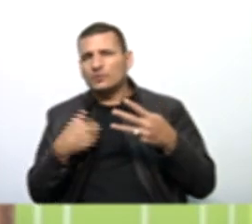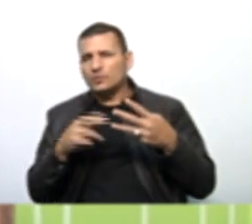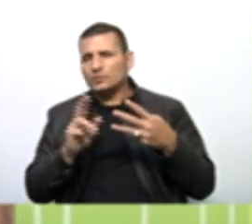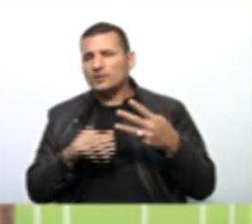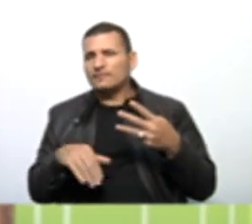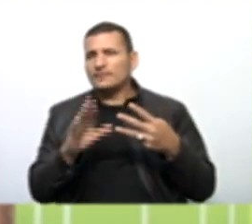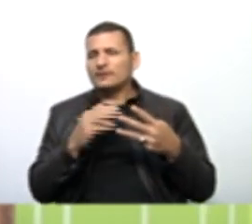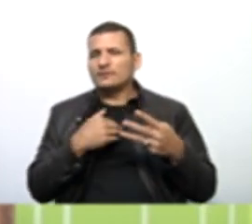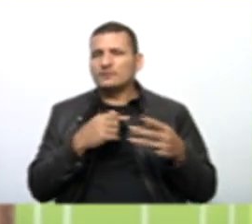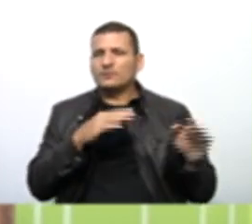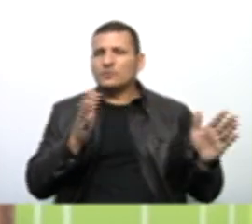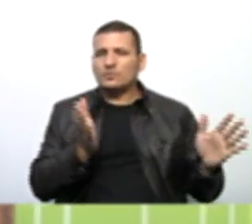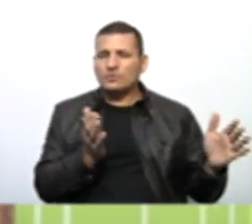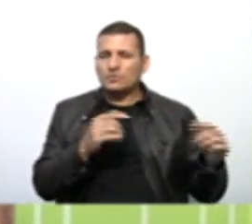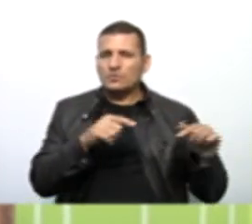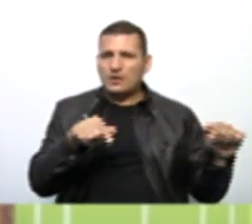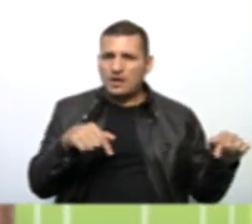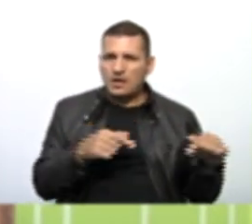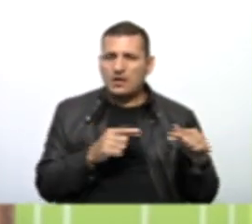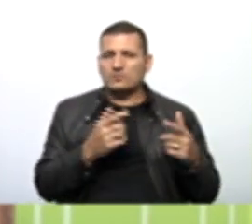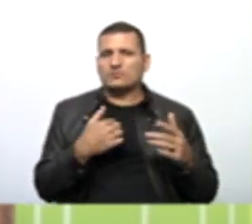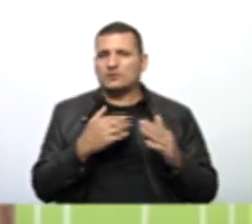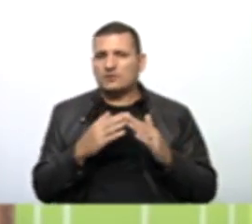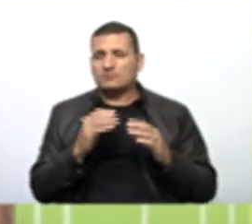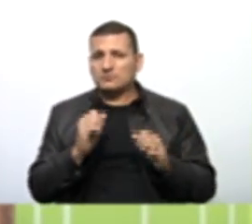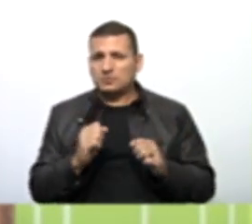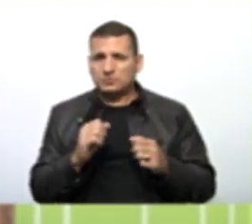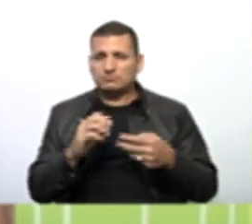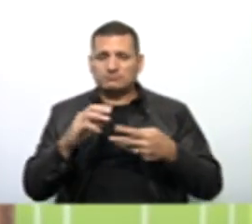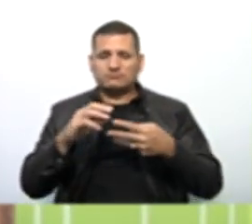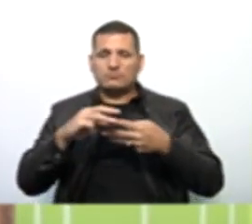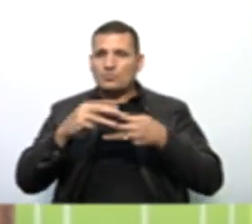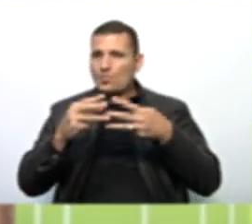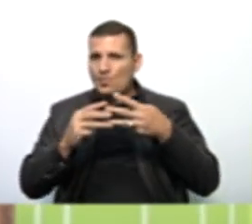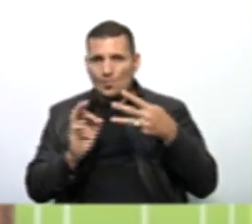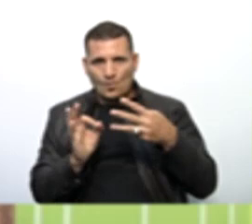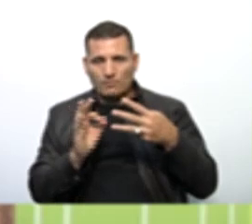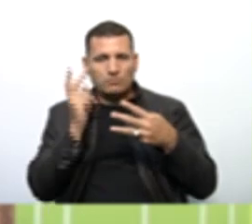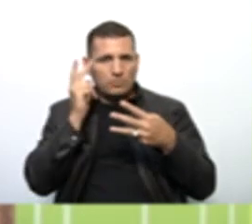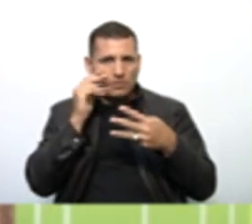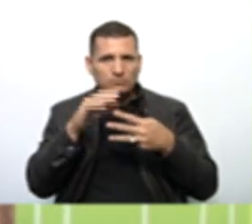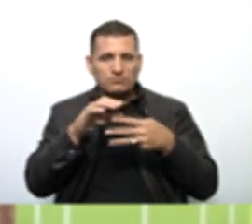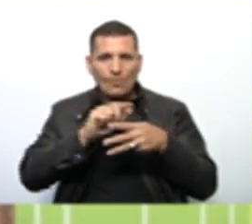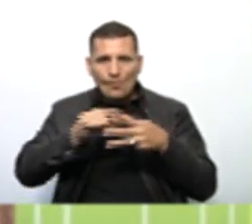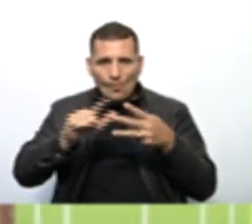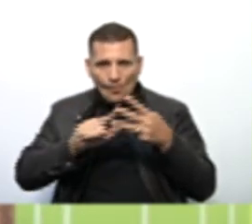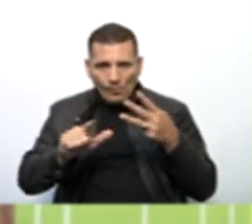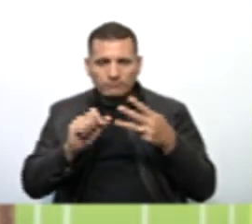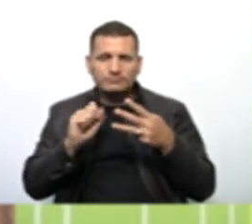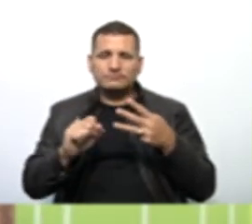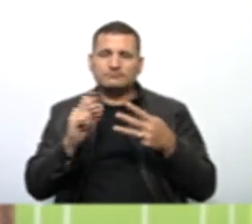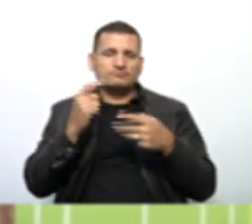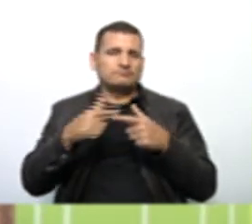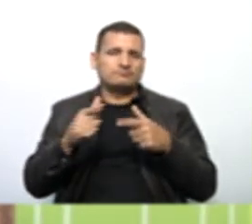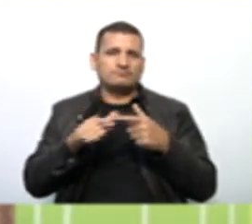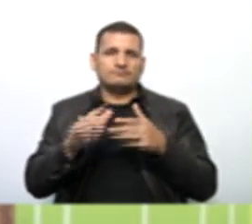casa não tem então pode ser um blindado pode ter problema nenhum agora todos os cabos ele se negue são criados